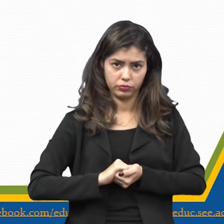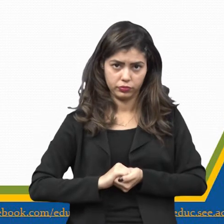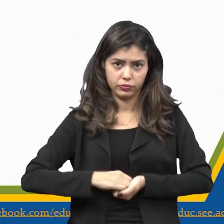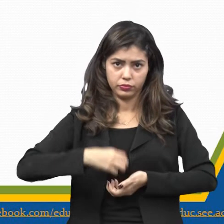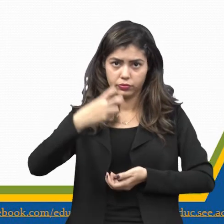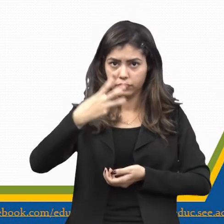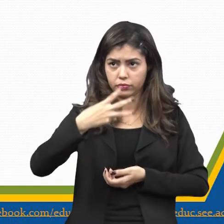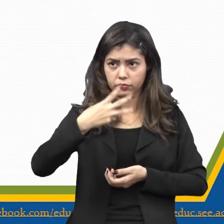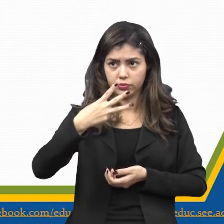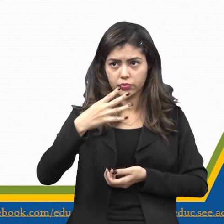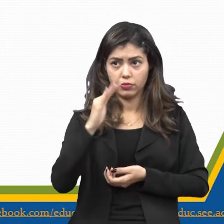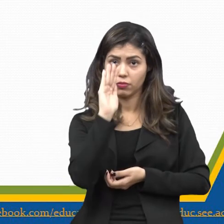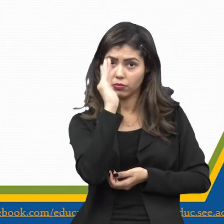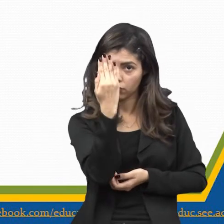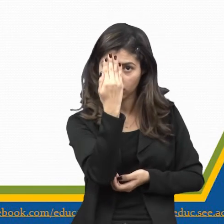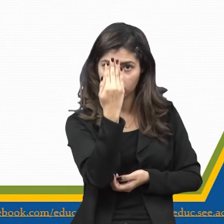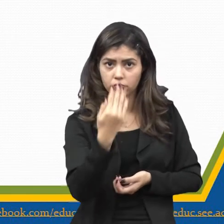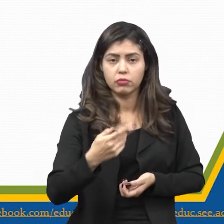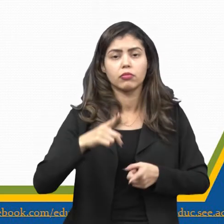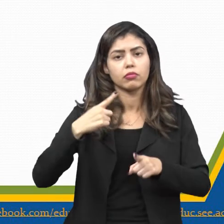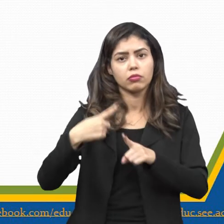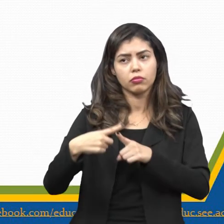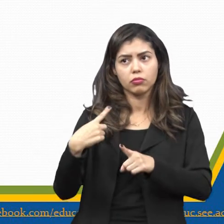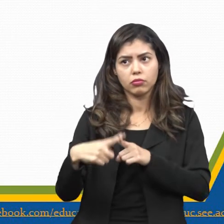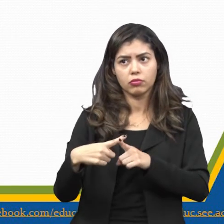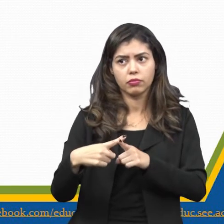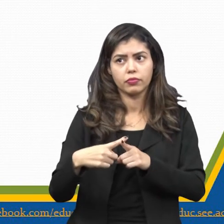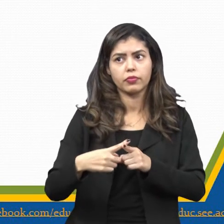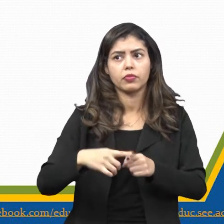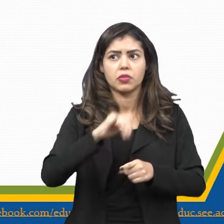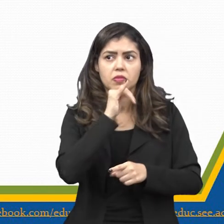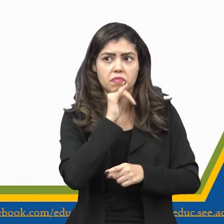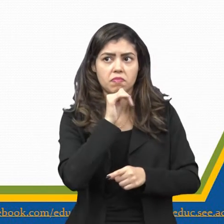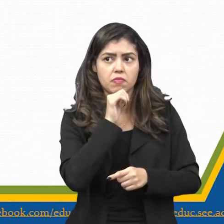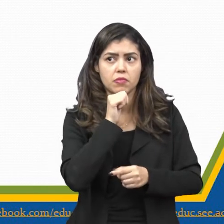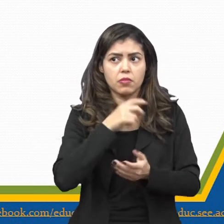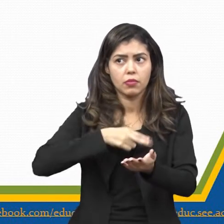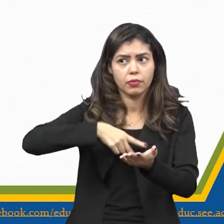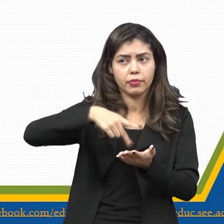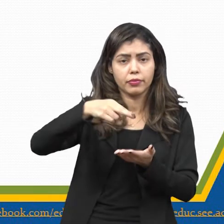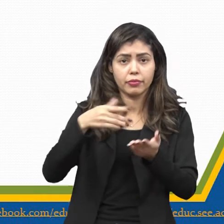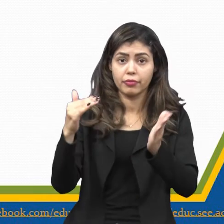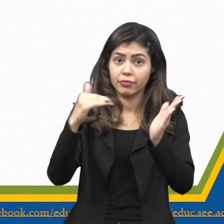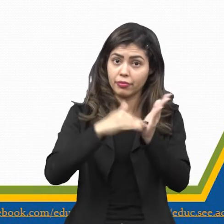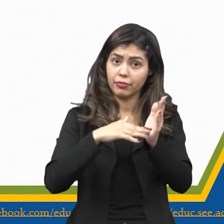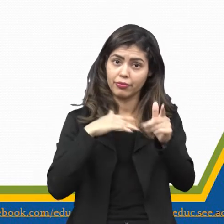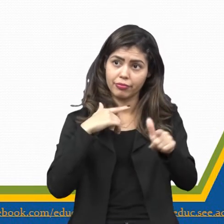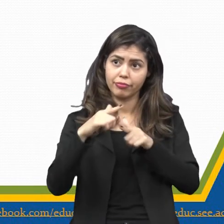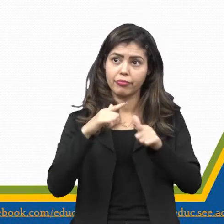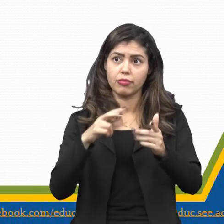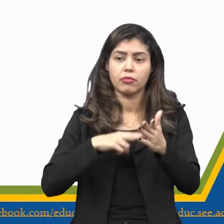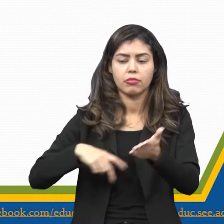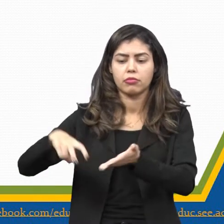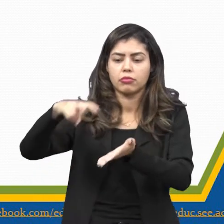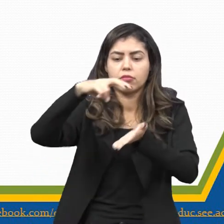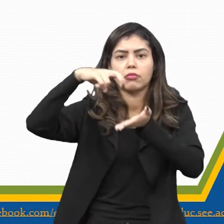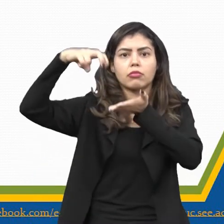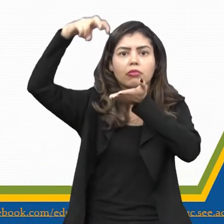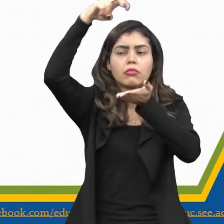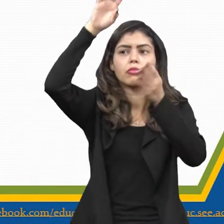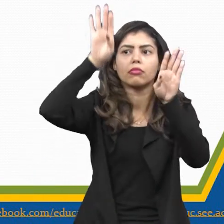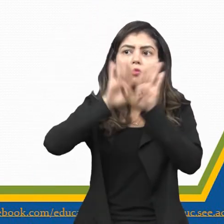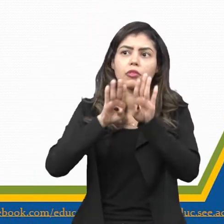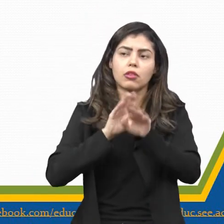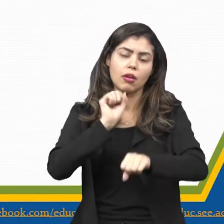A terceira é falso, porque são exemplos de exercício físico: caminhada até o trabalho, subir as escadas do prédio, andar